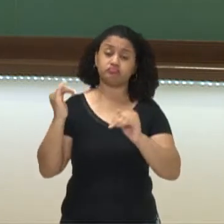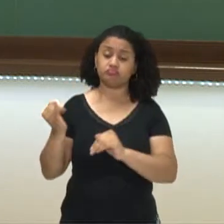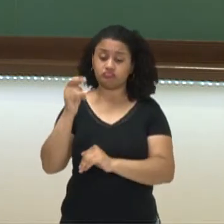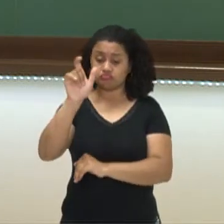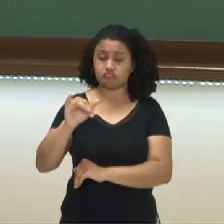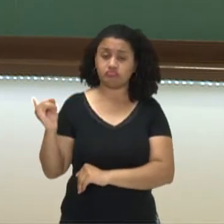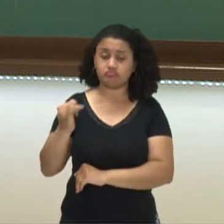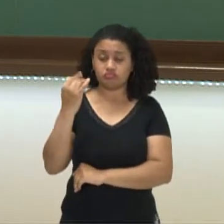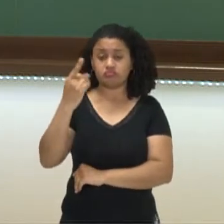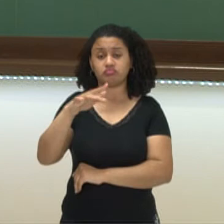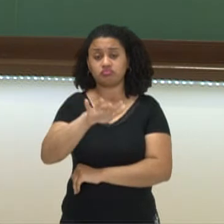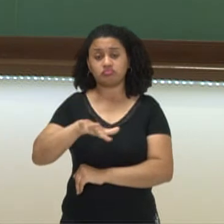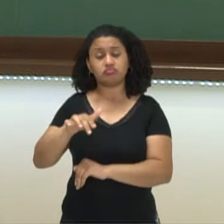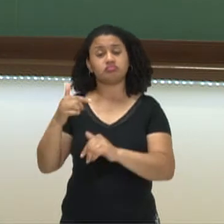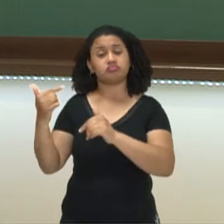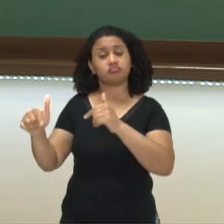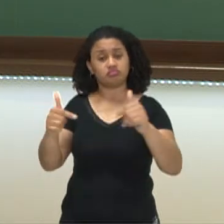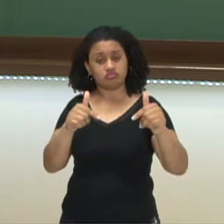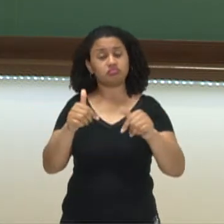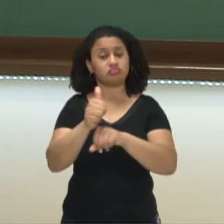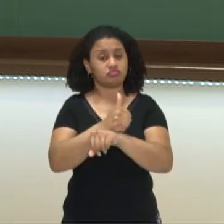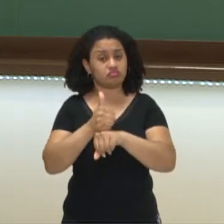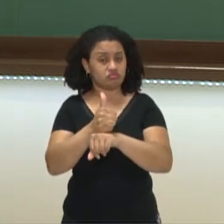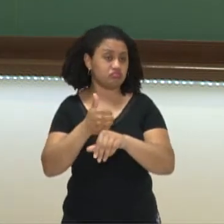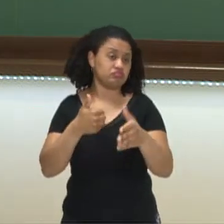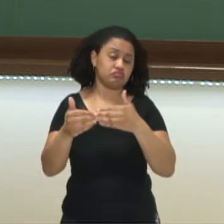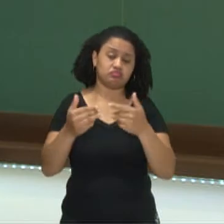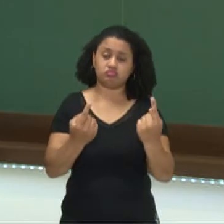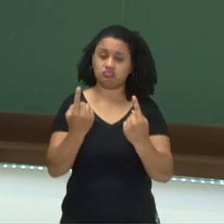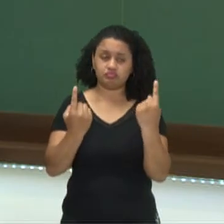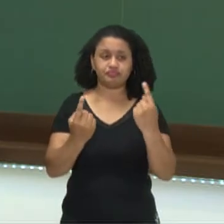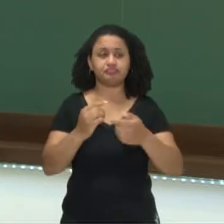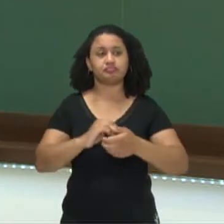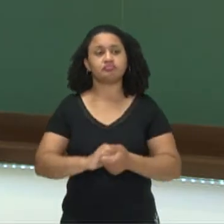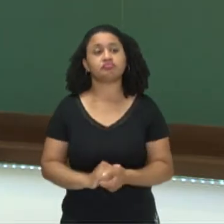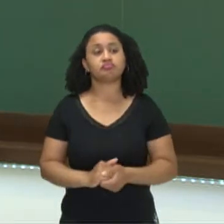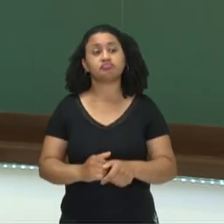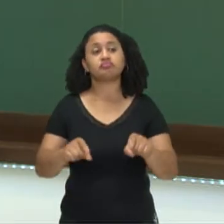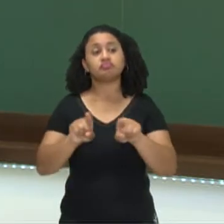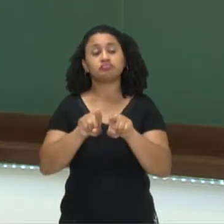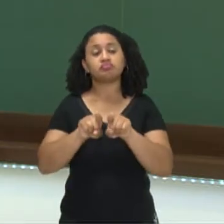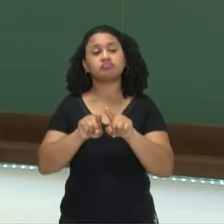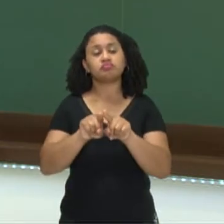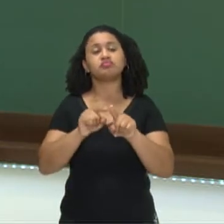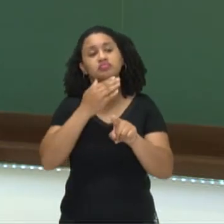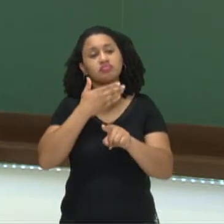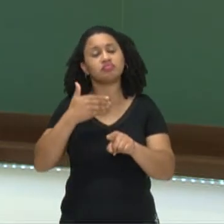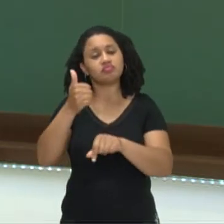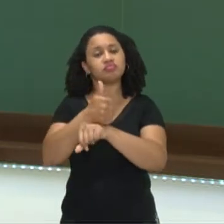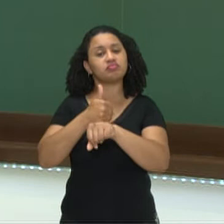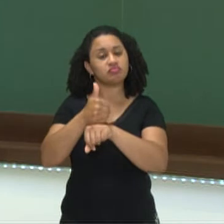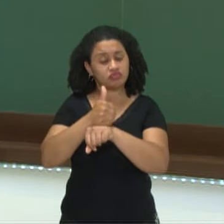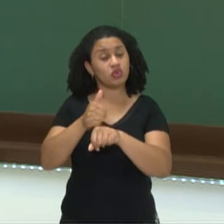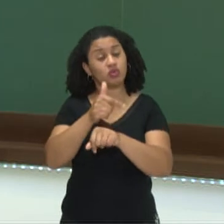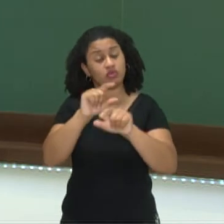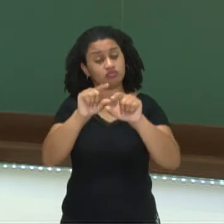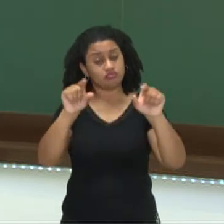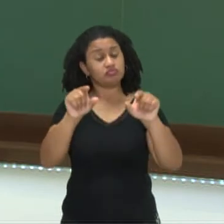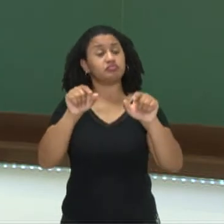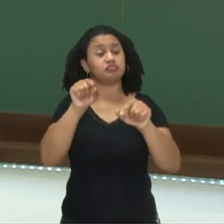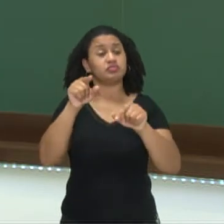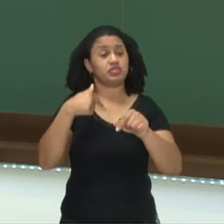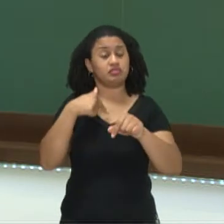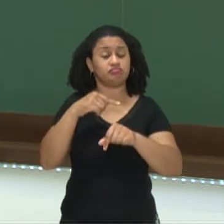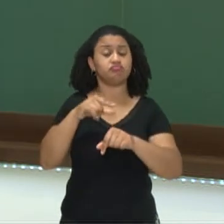atuação profissional, seja ela qual for. E ainda, aperfeiçoamento profissional, outra expressão que você deve guardar com você